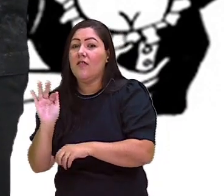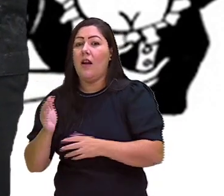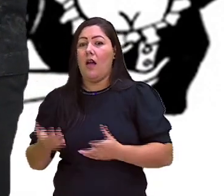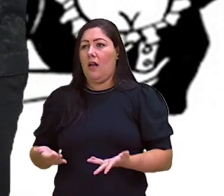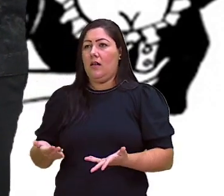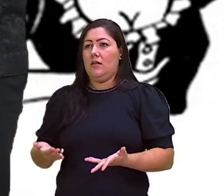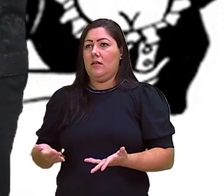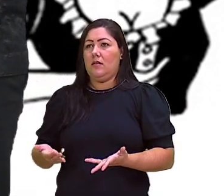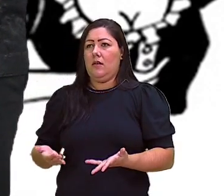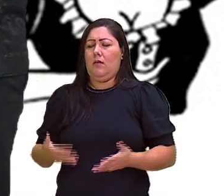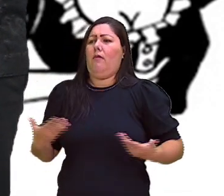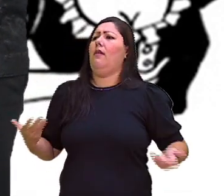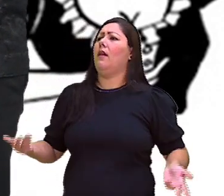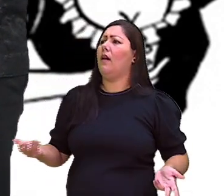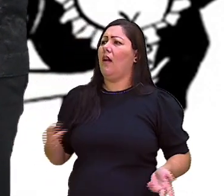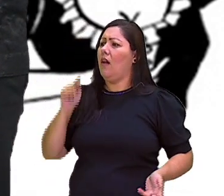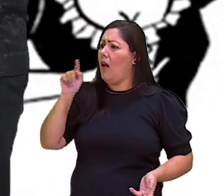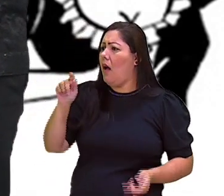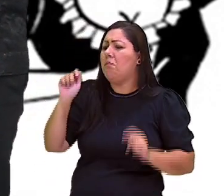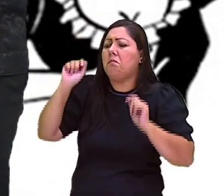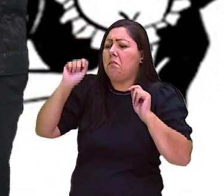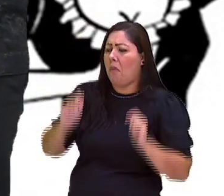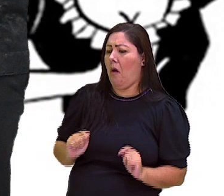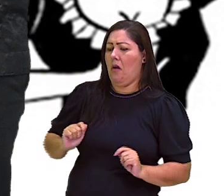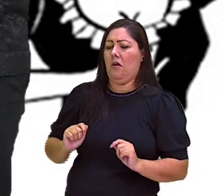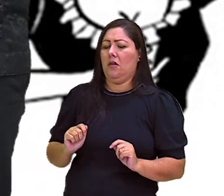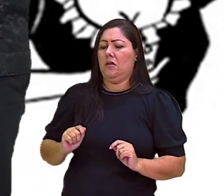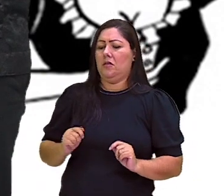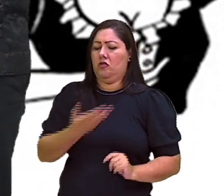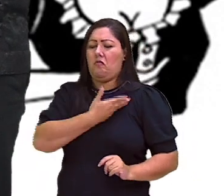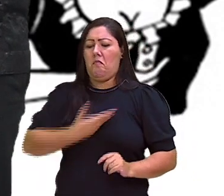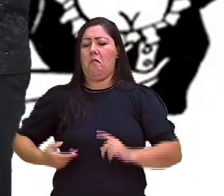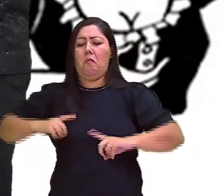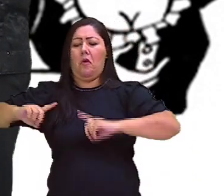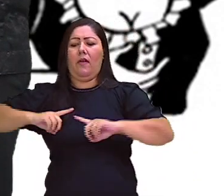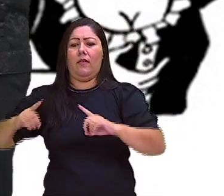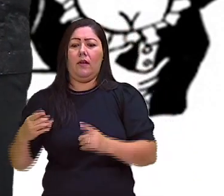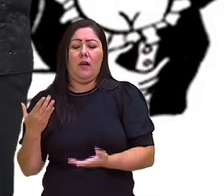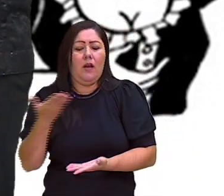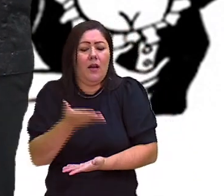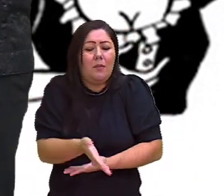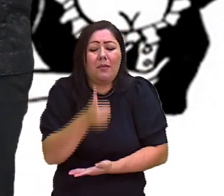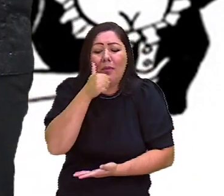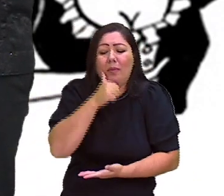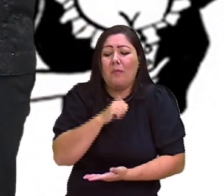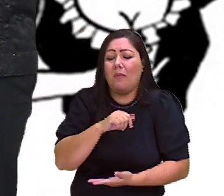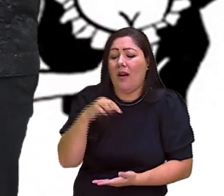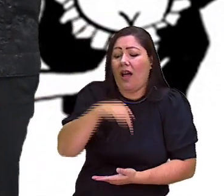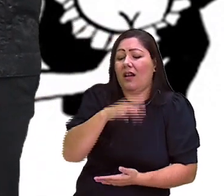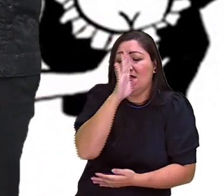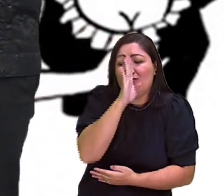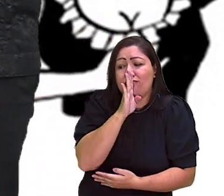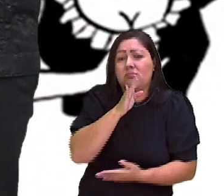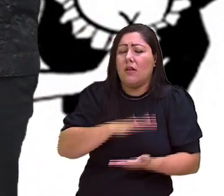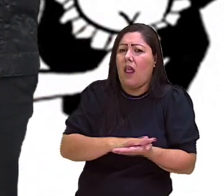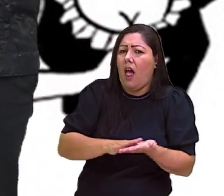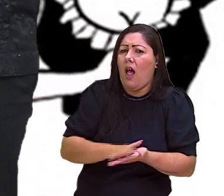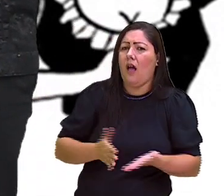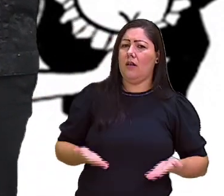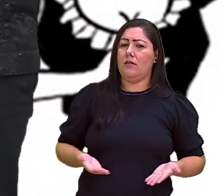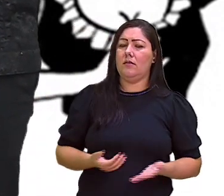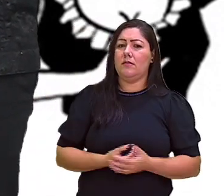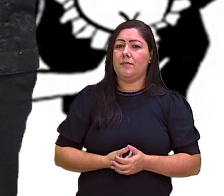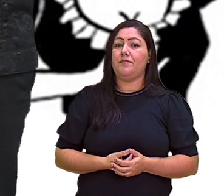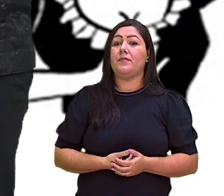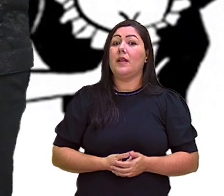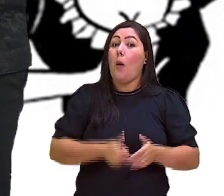ser cidadã. Olha que fato contraditório. Este foi o primeiro documento da Revolução